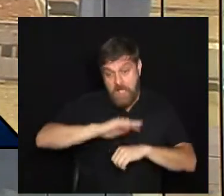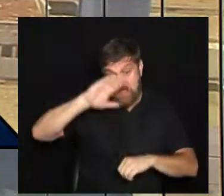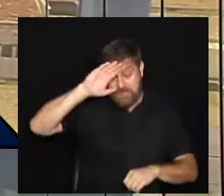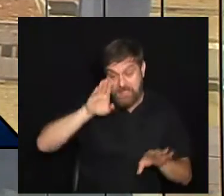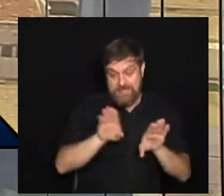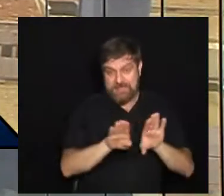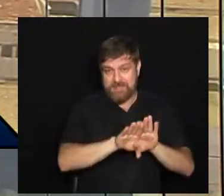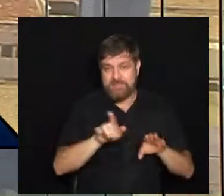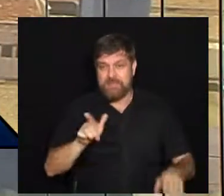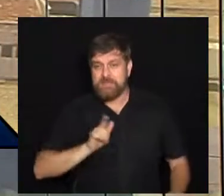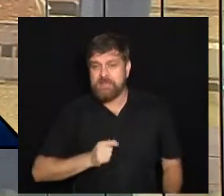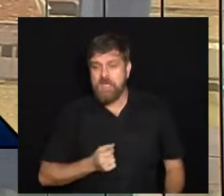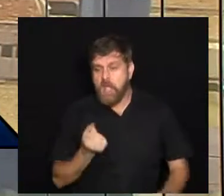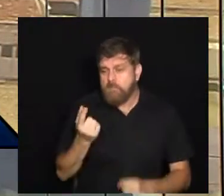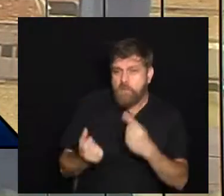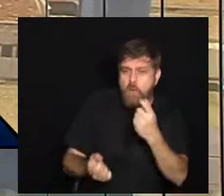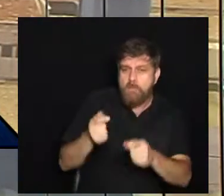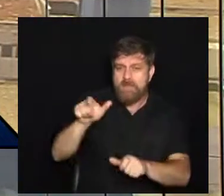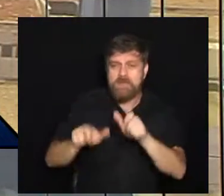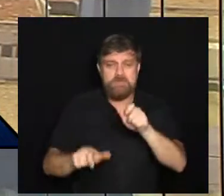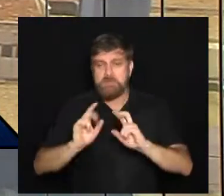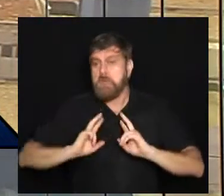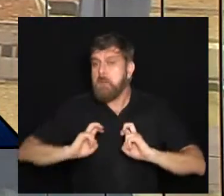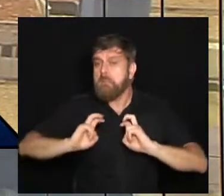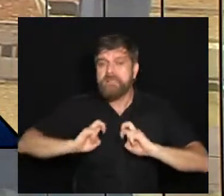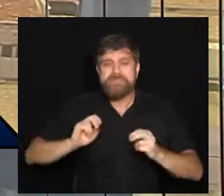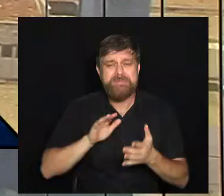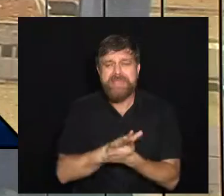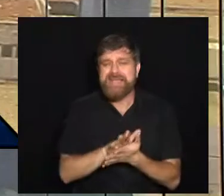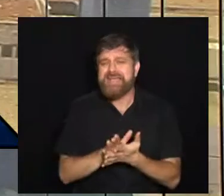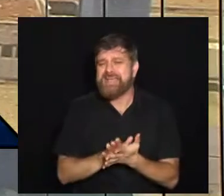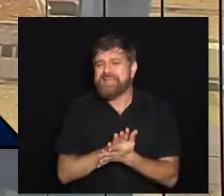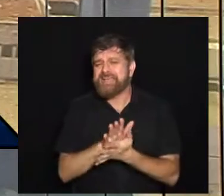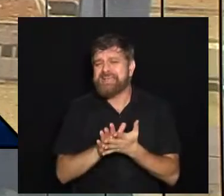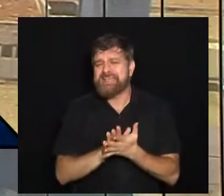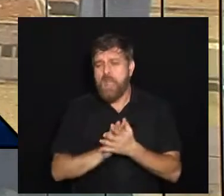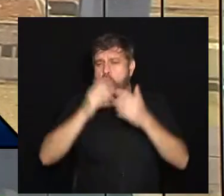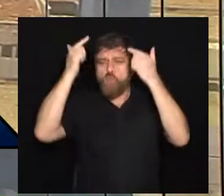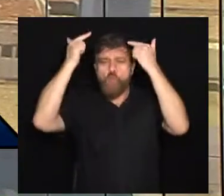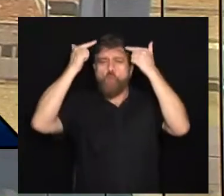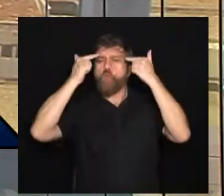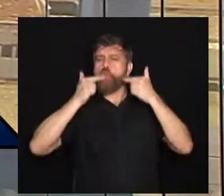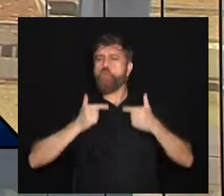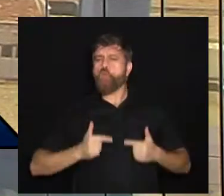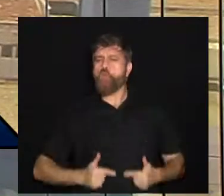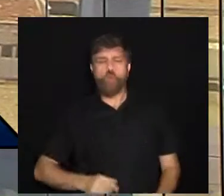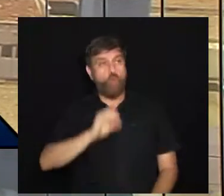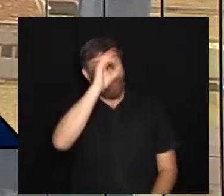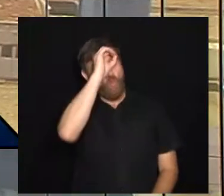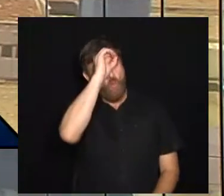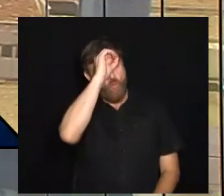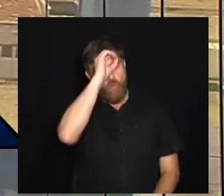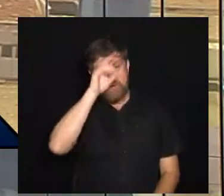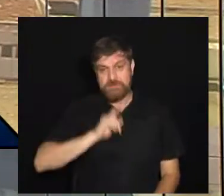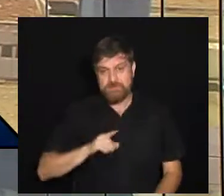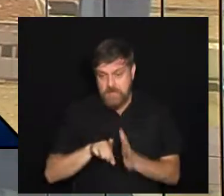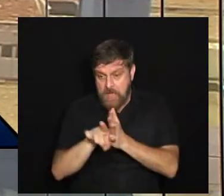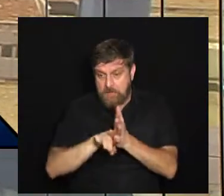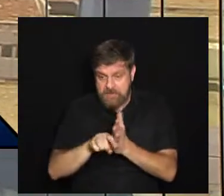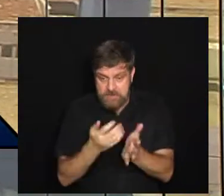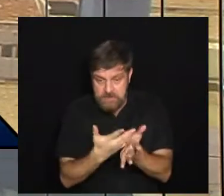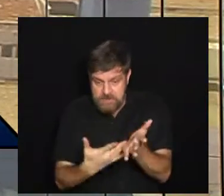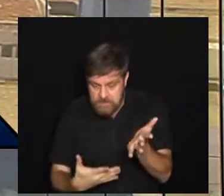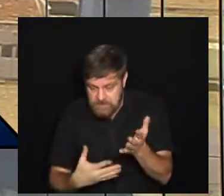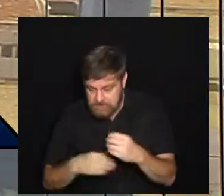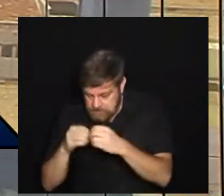quadros há muitas muitas dos casos são casos assintomáticos casos de gente que não tem sintoma nenhum o que teve e se você fizer um teste lá